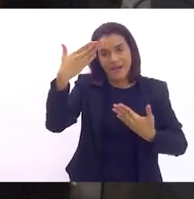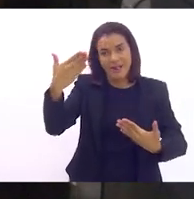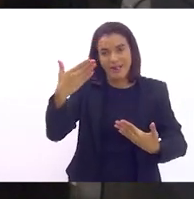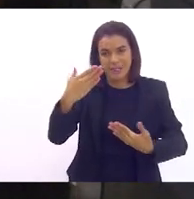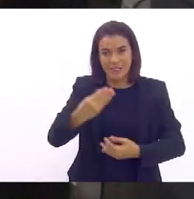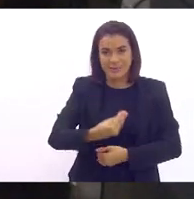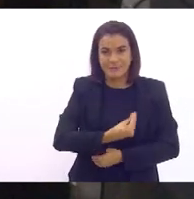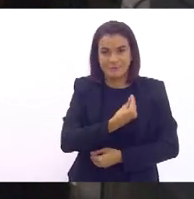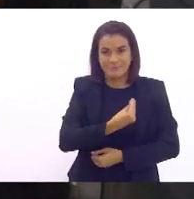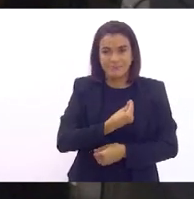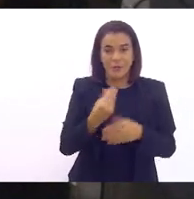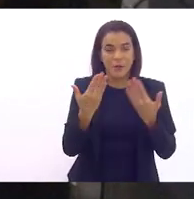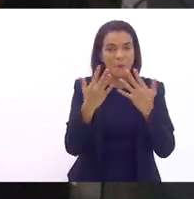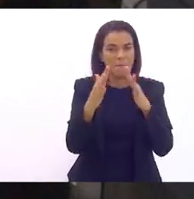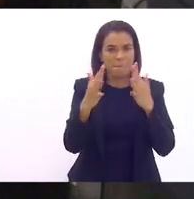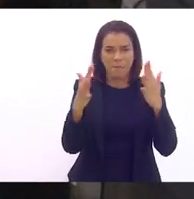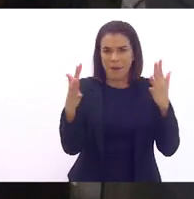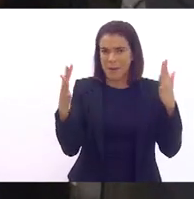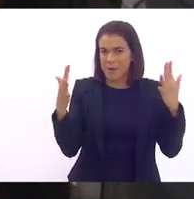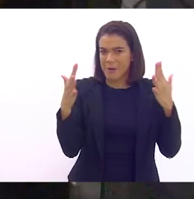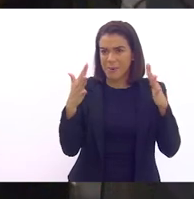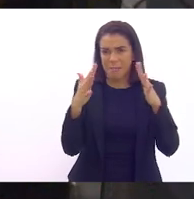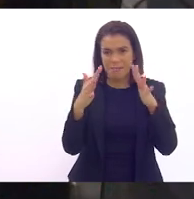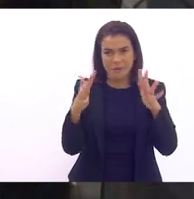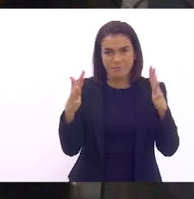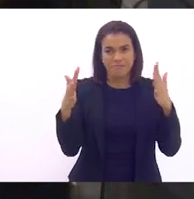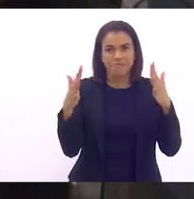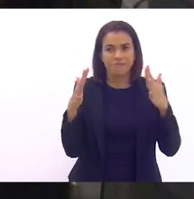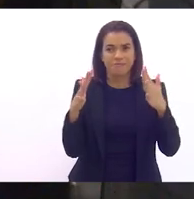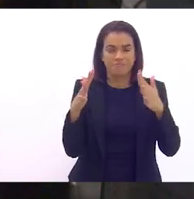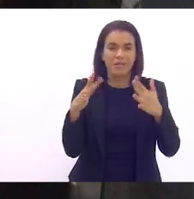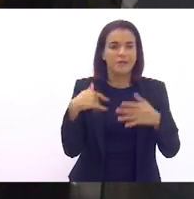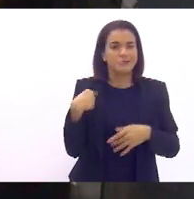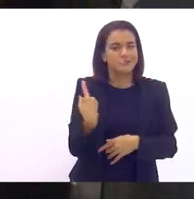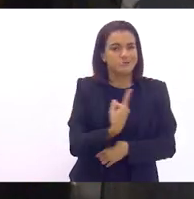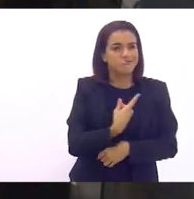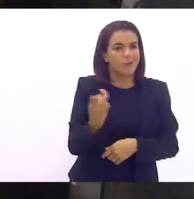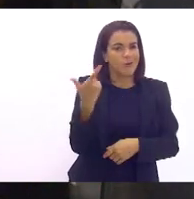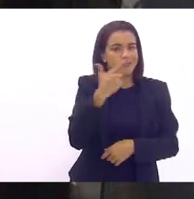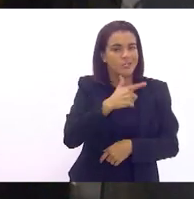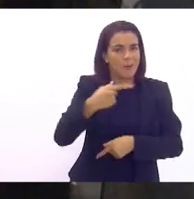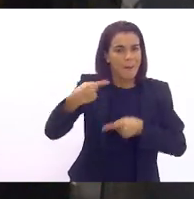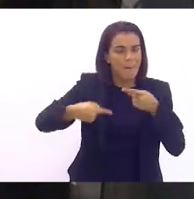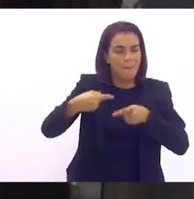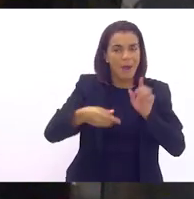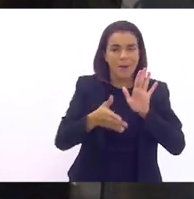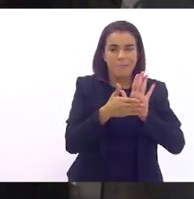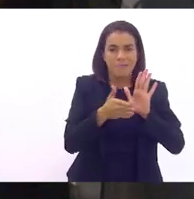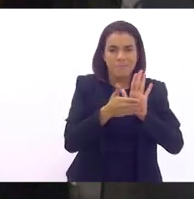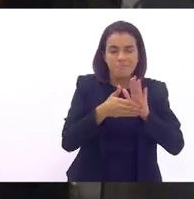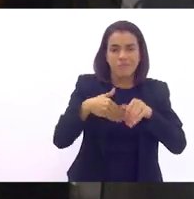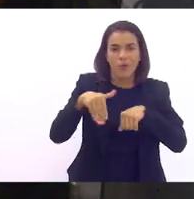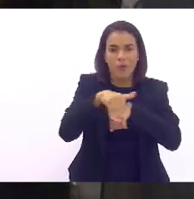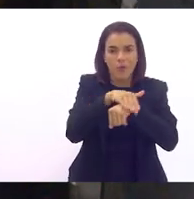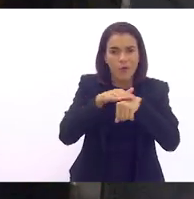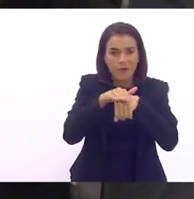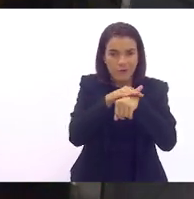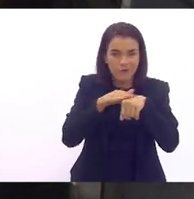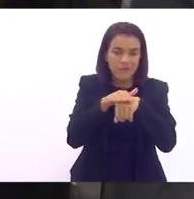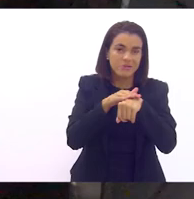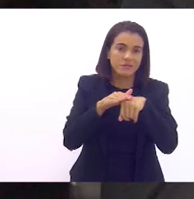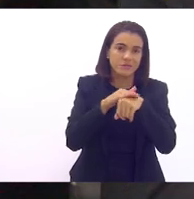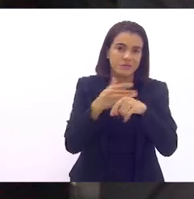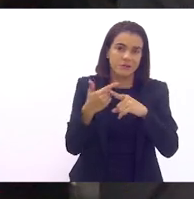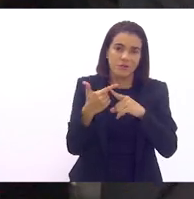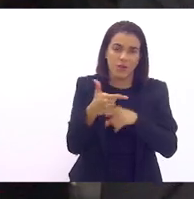eu parabenizo muitíssimo que a gente possa est discutindo isso propondo fic conversando porque eu acho que sem